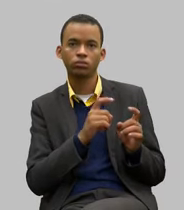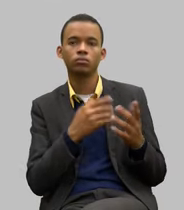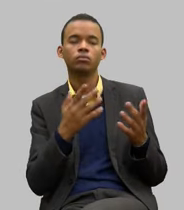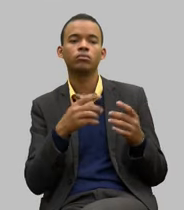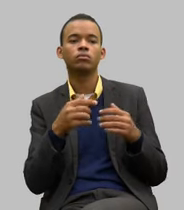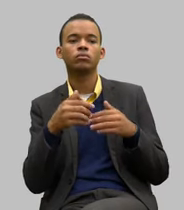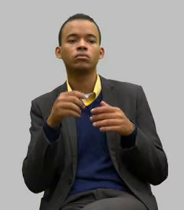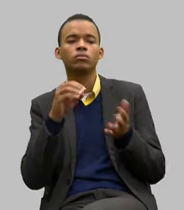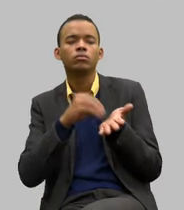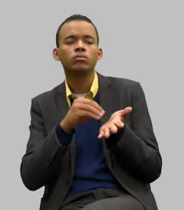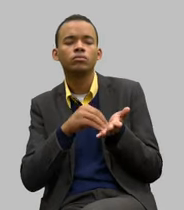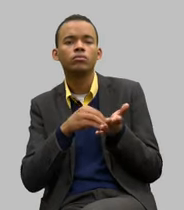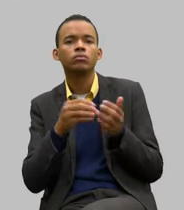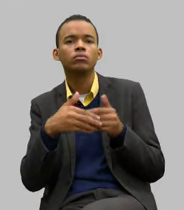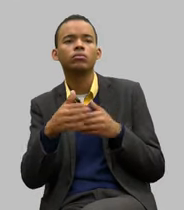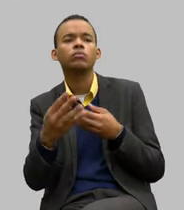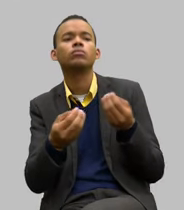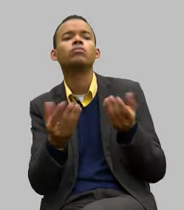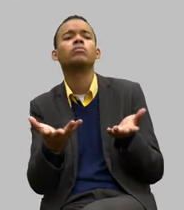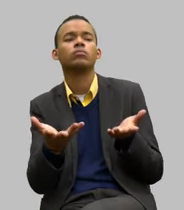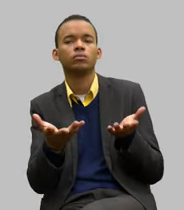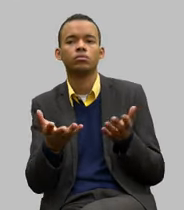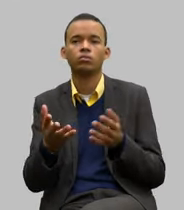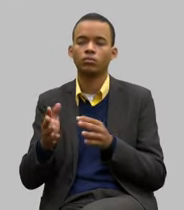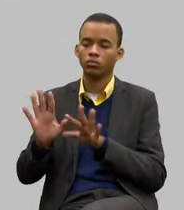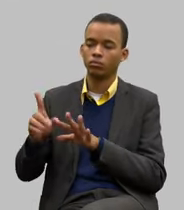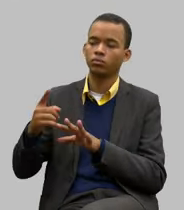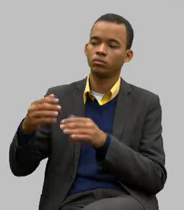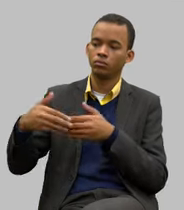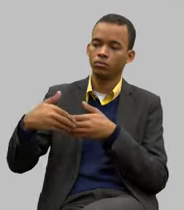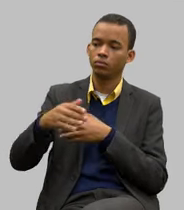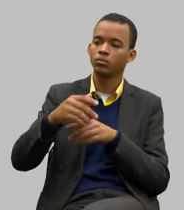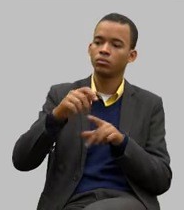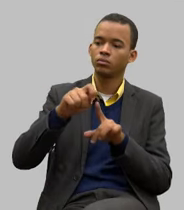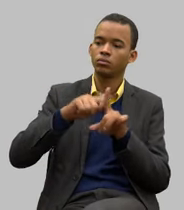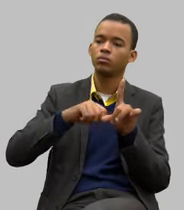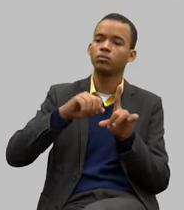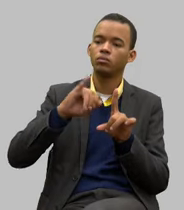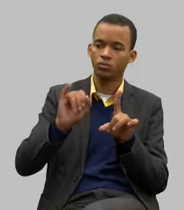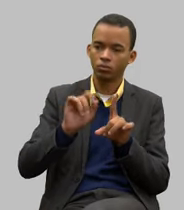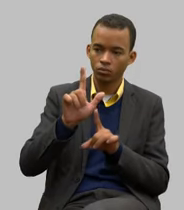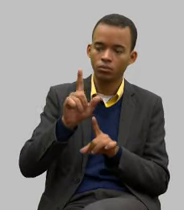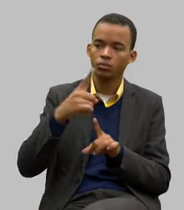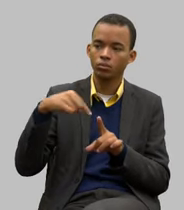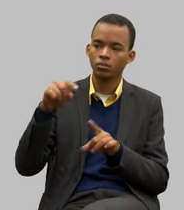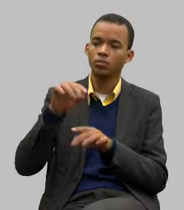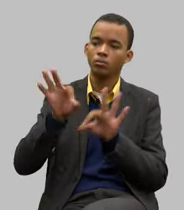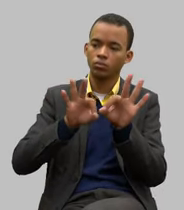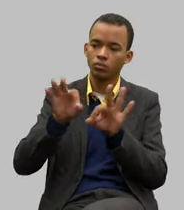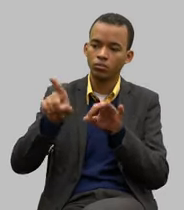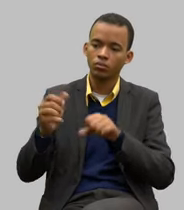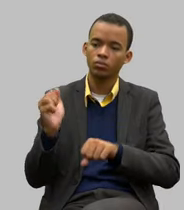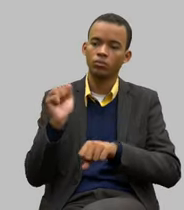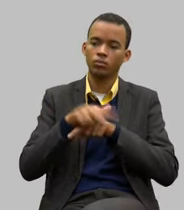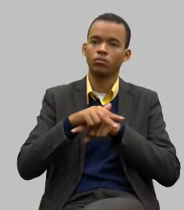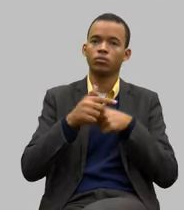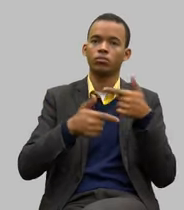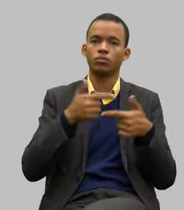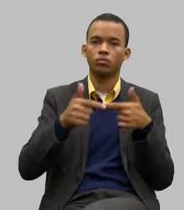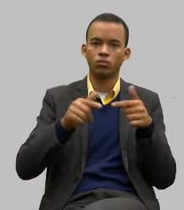já vão Já já nós já estamos prevendo aí para início de Julho aproximadamente a a posse desses novos servidores de todos os